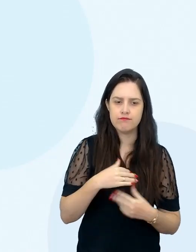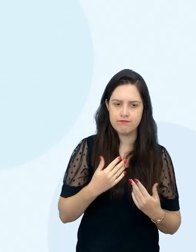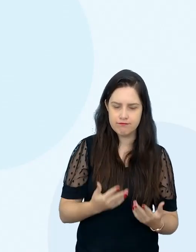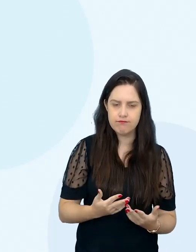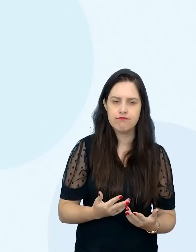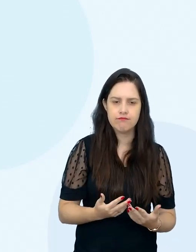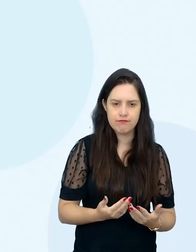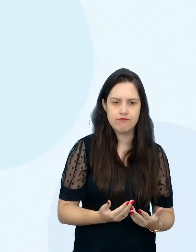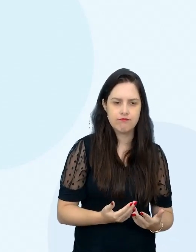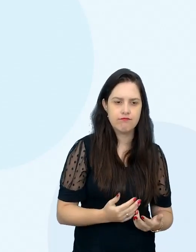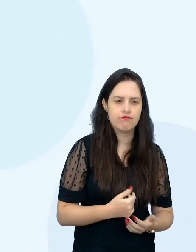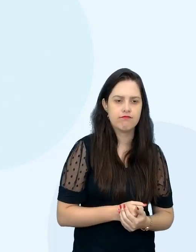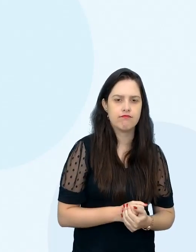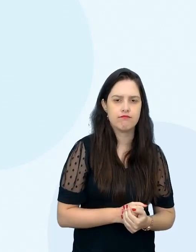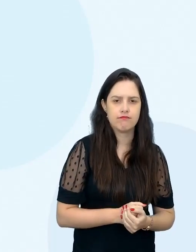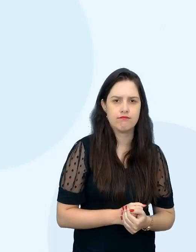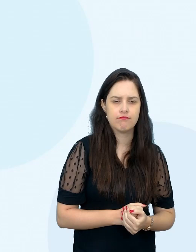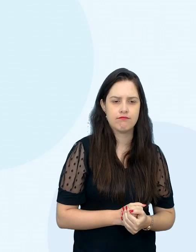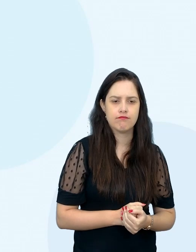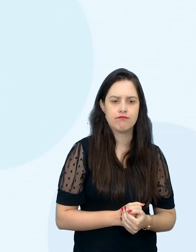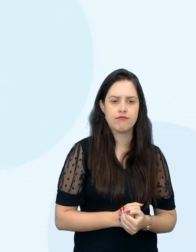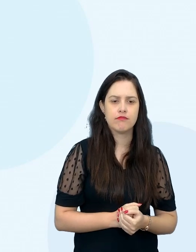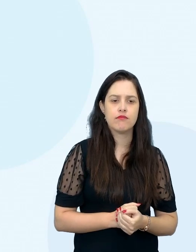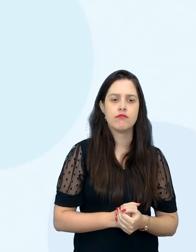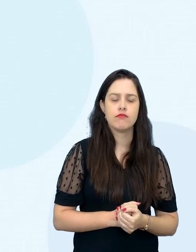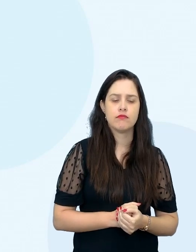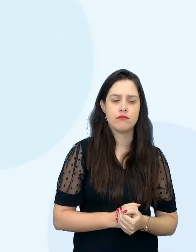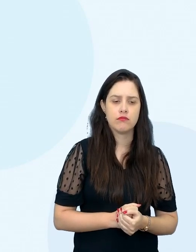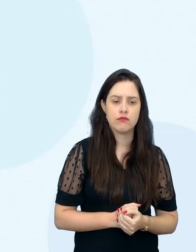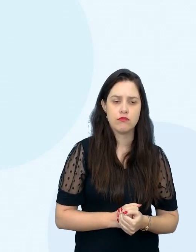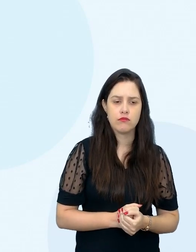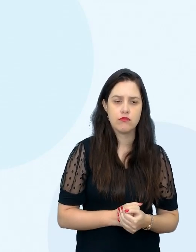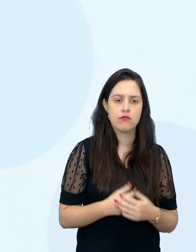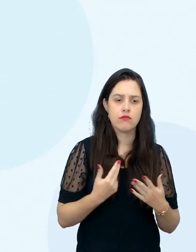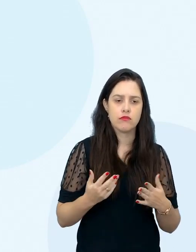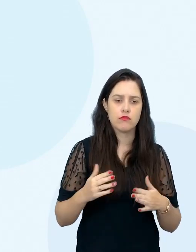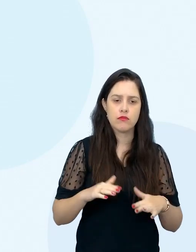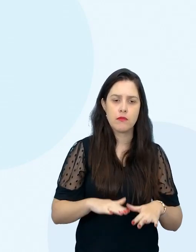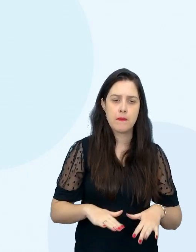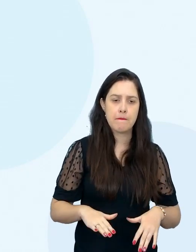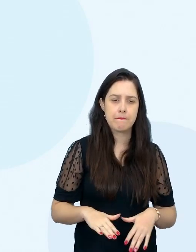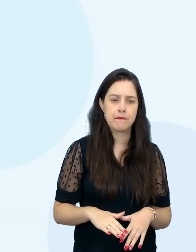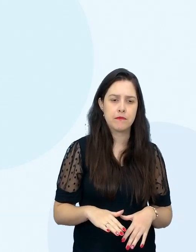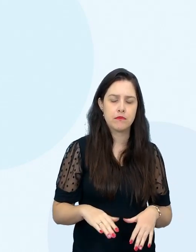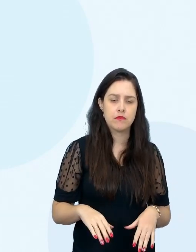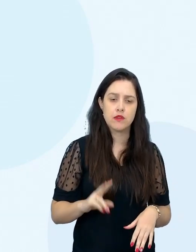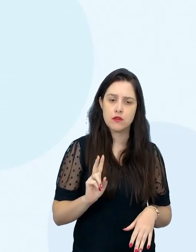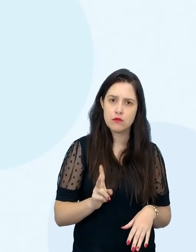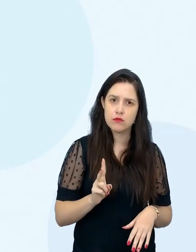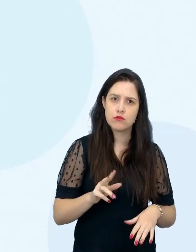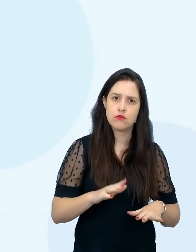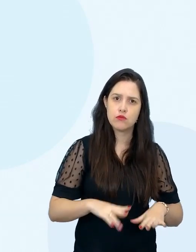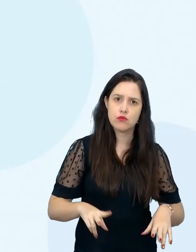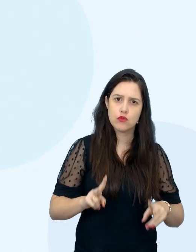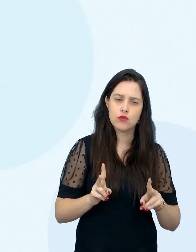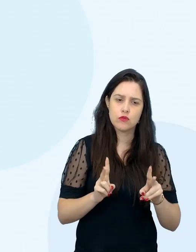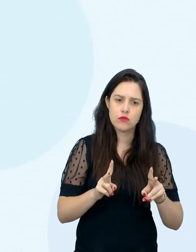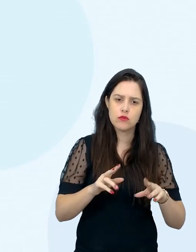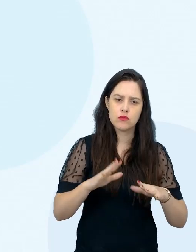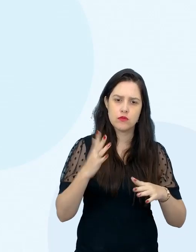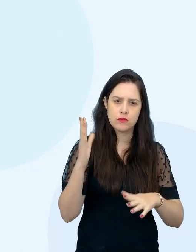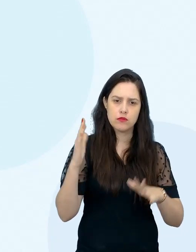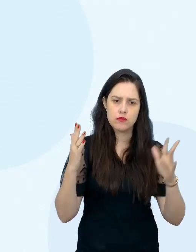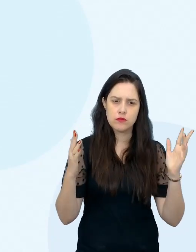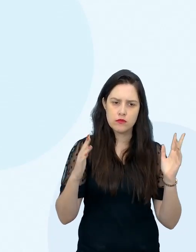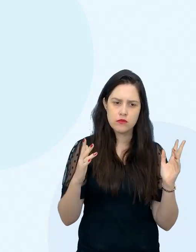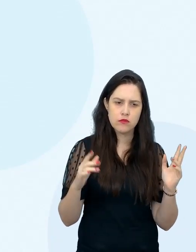colocar aqui, tá acabando a bateria do meu computador, tá bom? Mas, enfim, continuando, pessoal, então a gente tem aí as